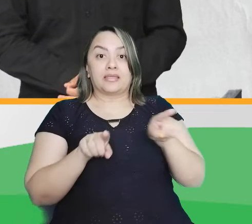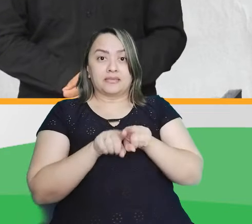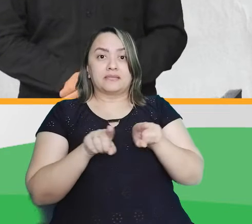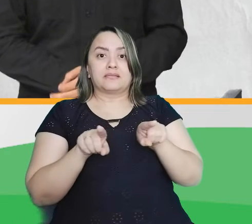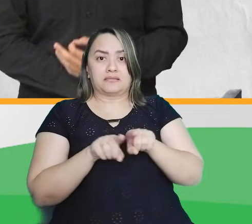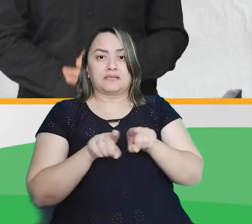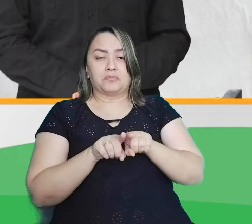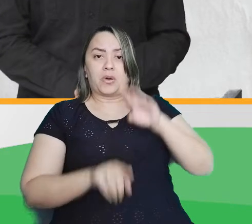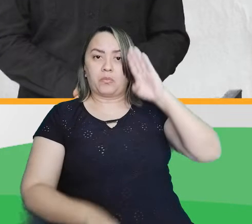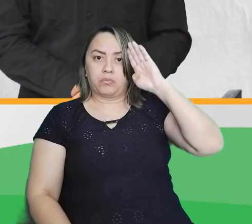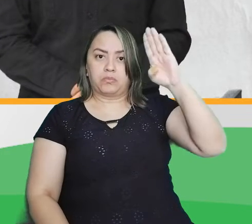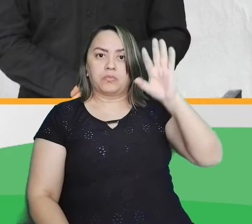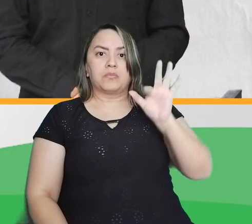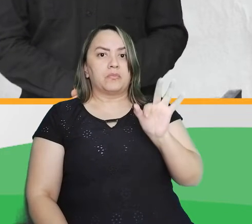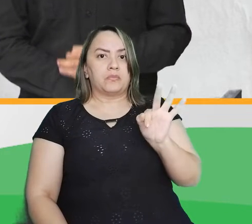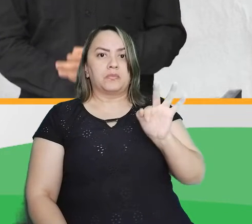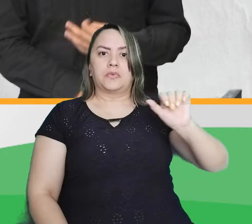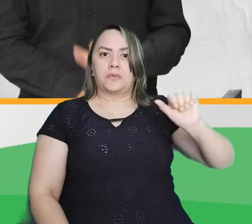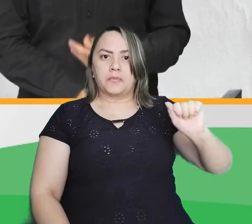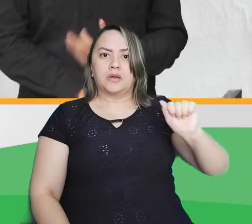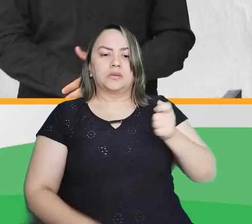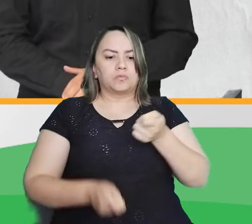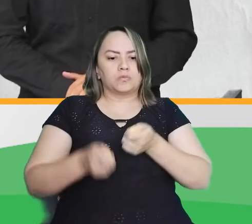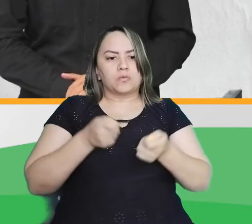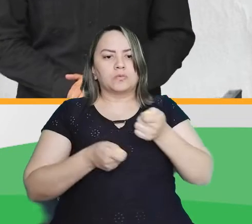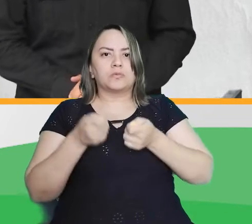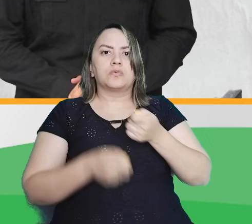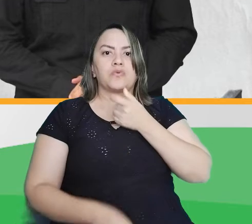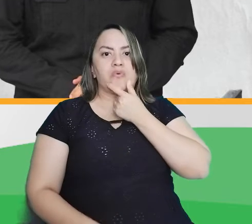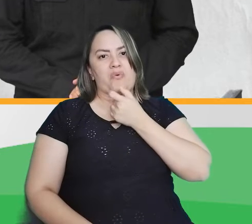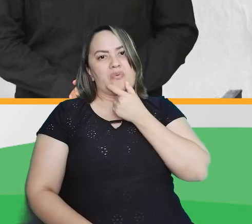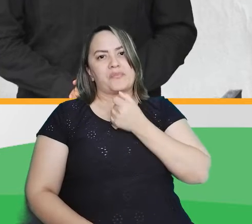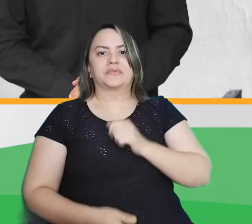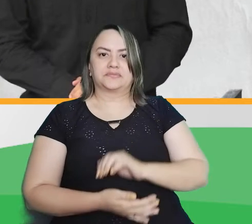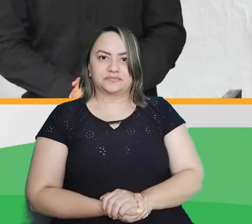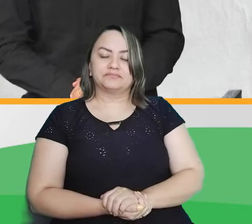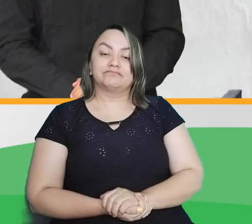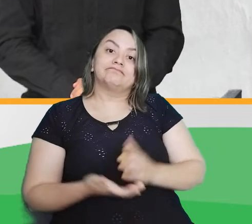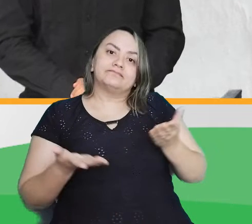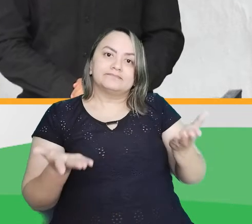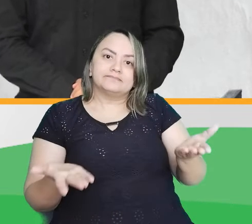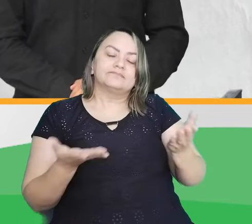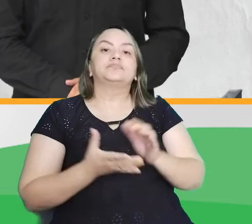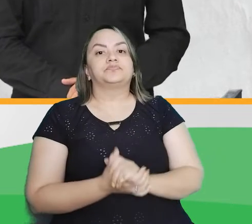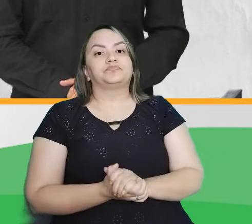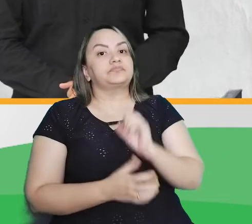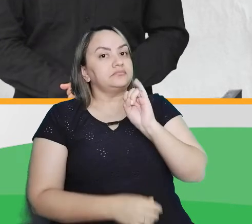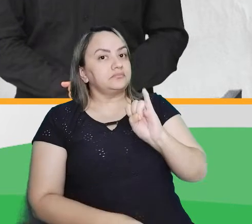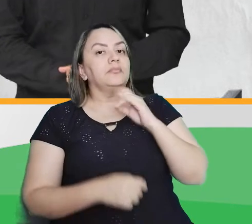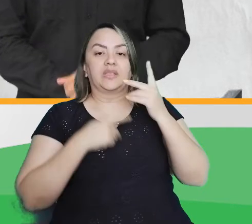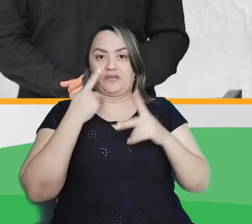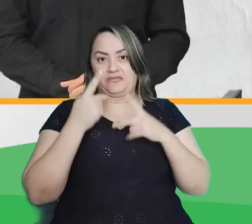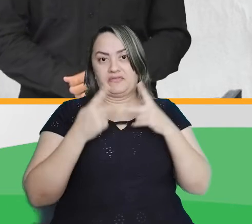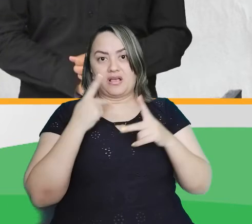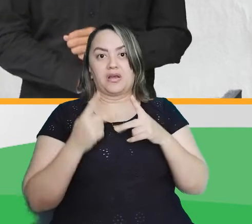e usadas muitas vezes para a reprodução desse controle. Ou seja, quando eu digo para vocês